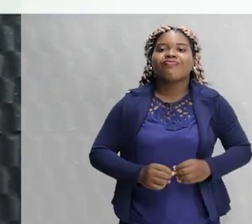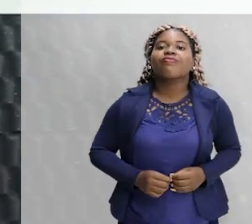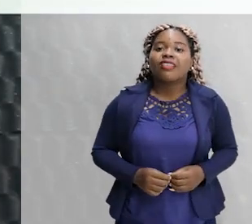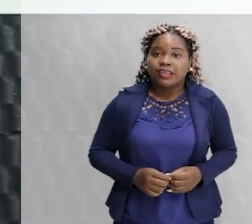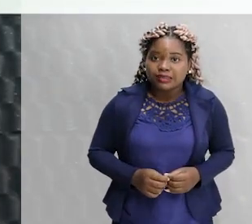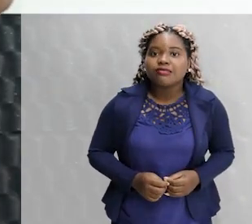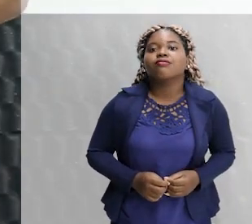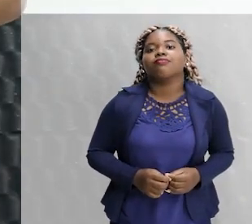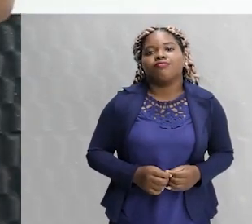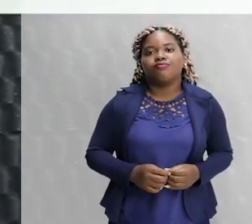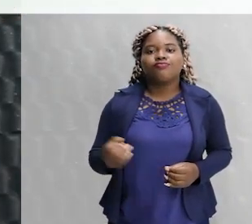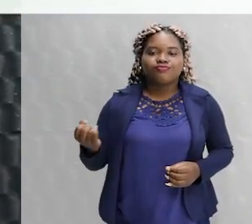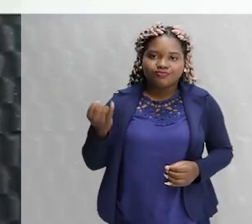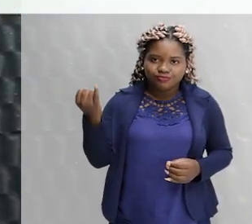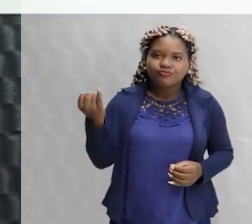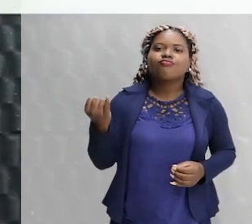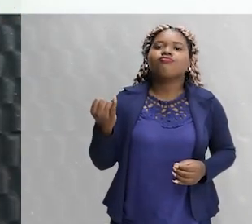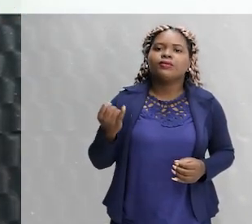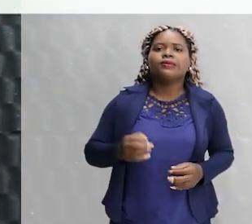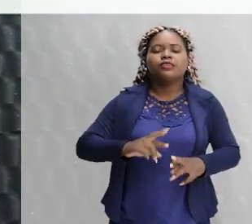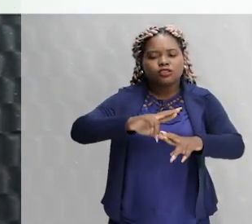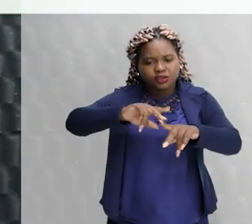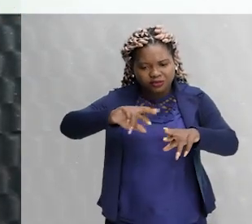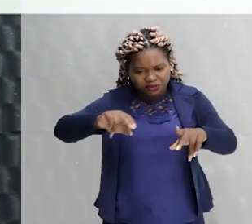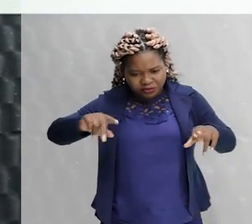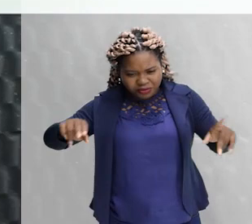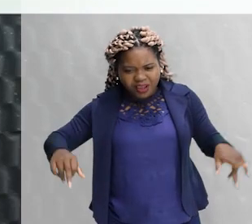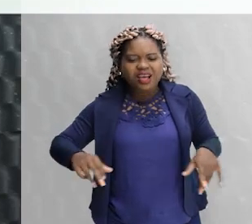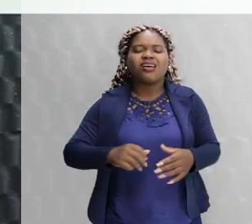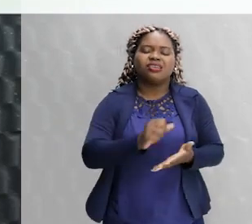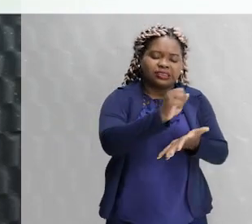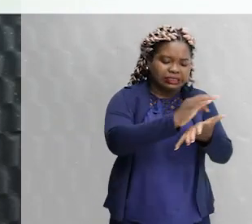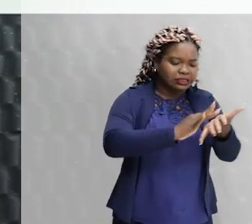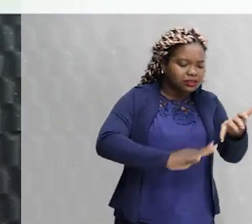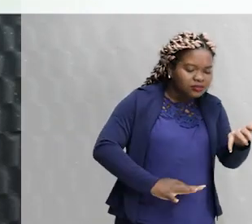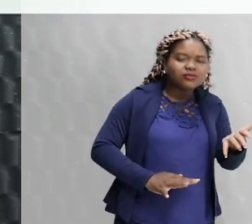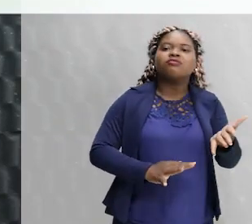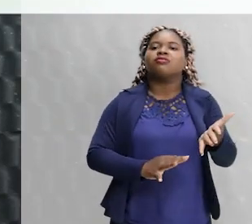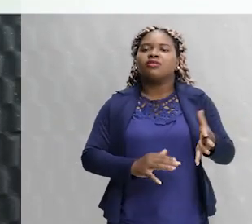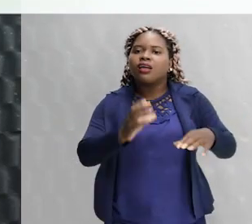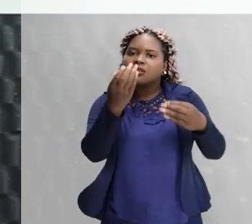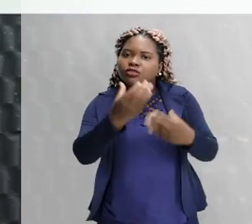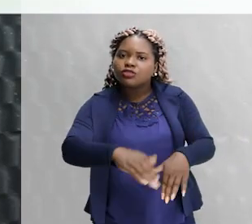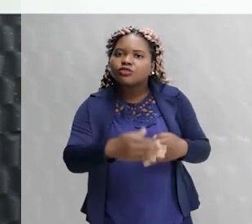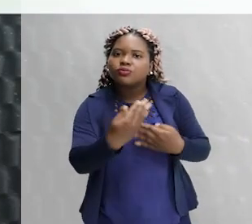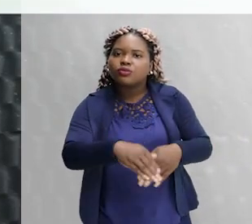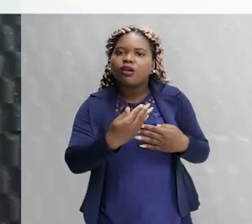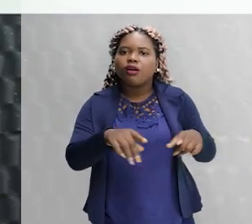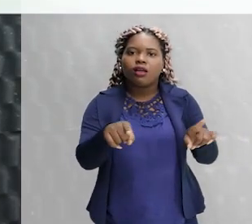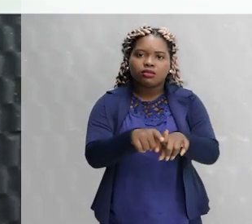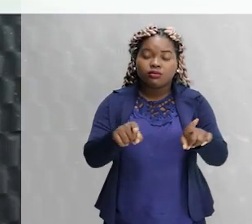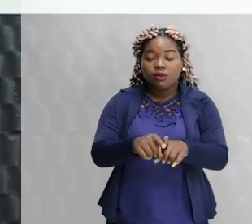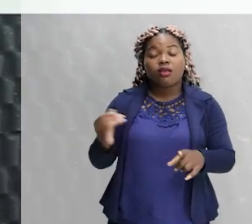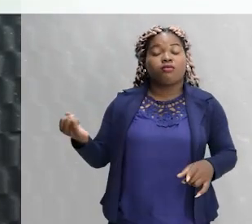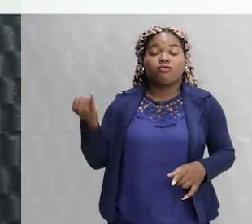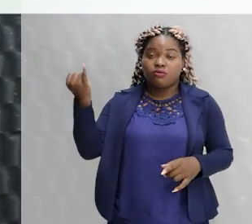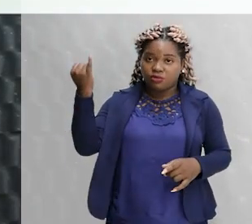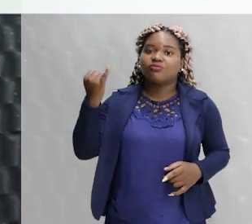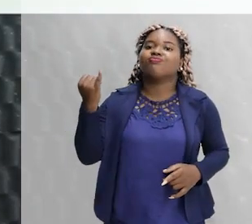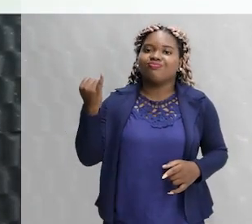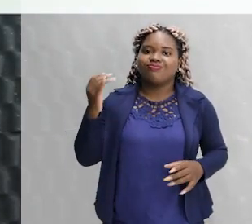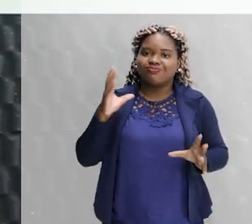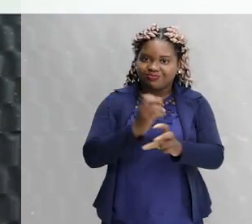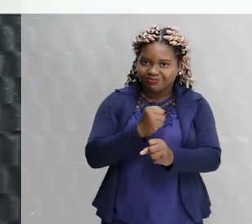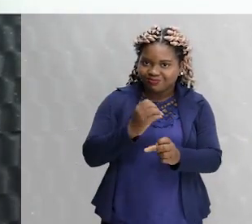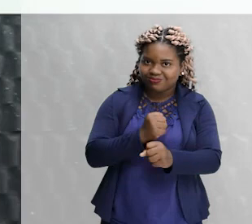muito essa situação em diversas avaliações, em provas, tá? Então é importante que a gente saiba